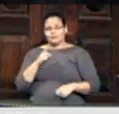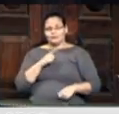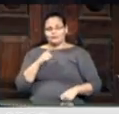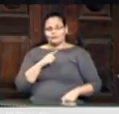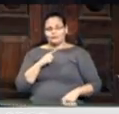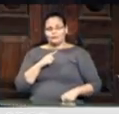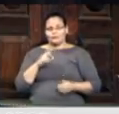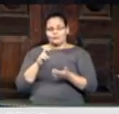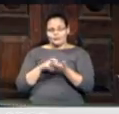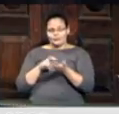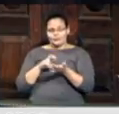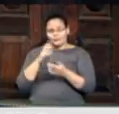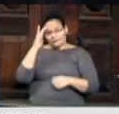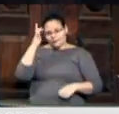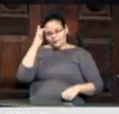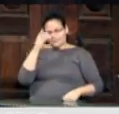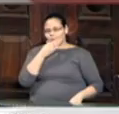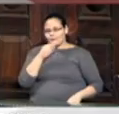amanhã menino.